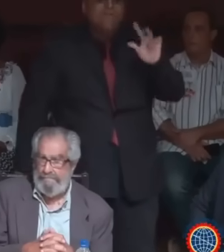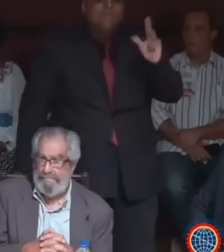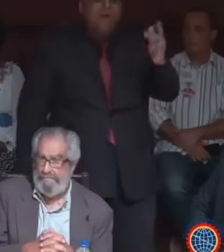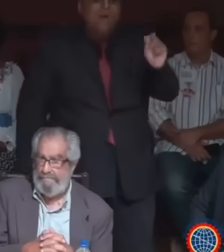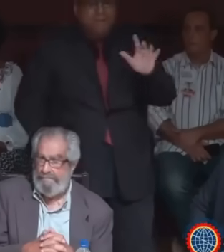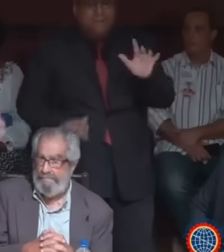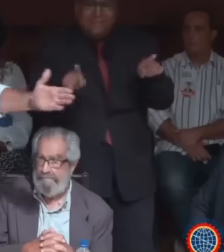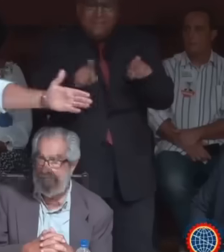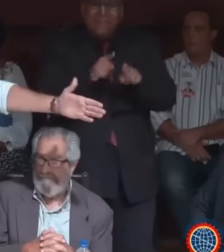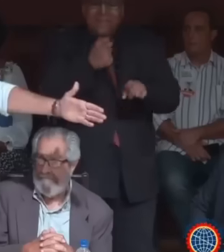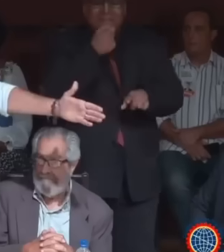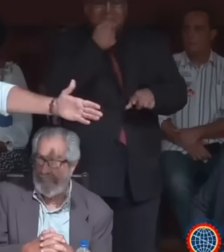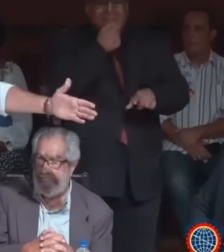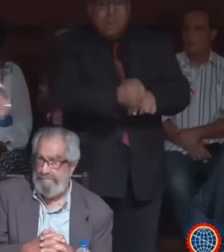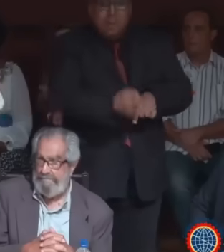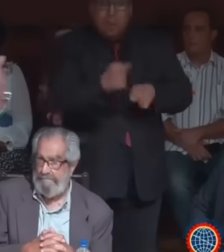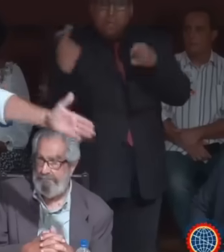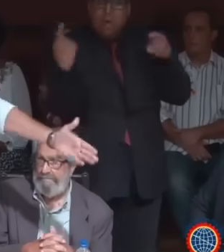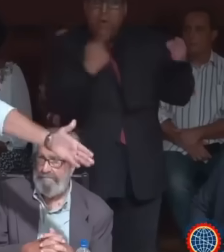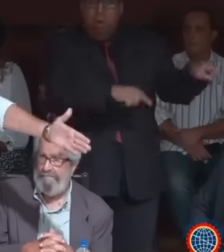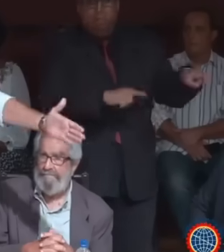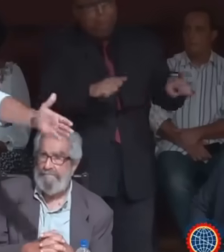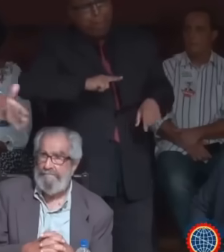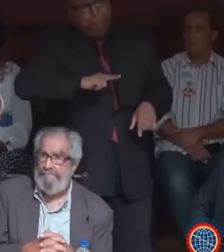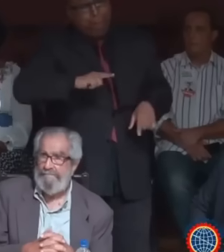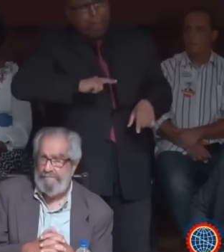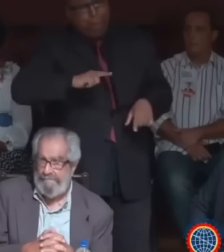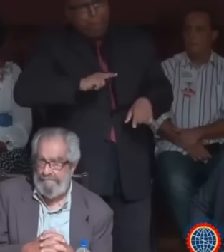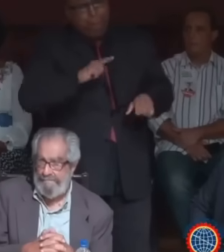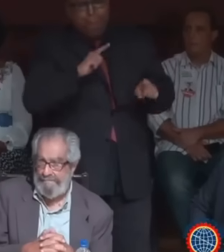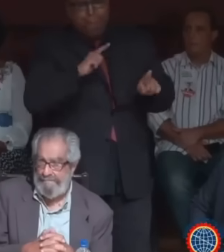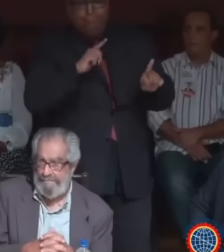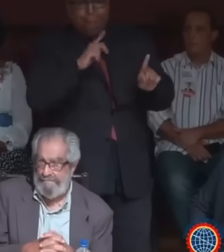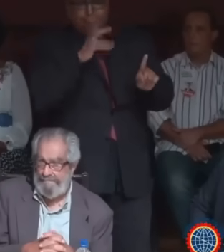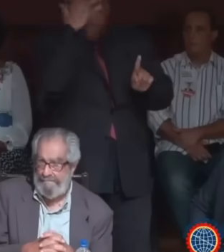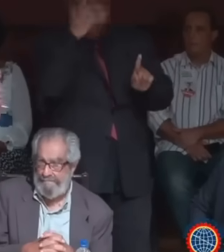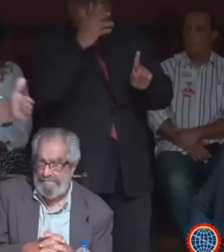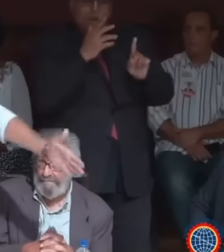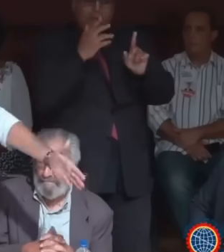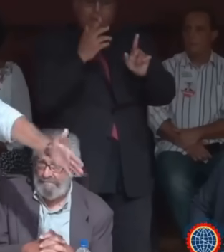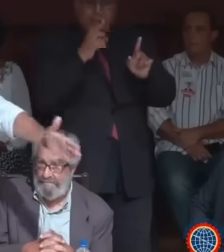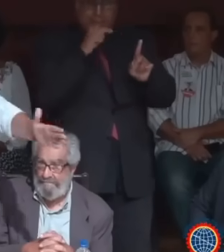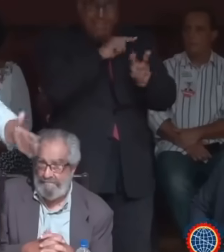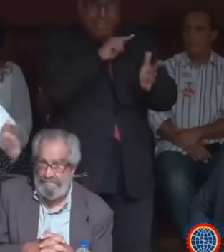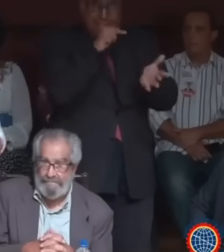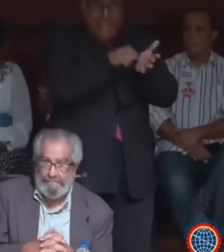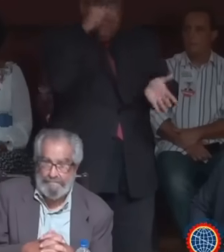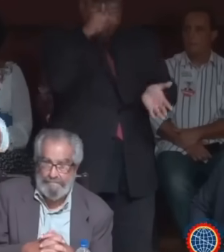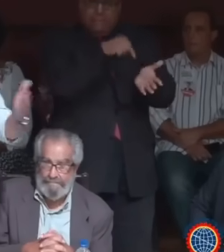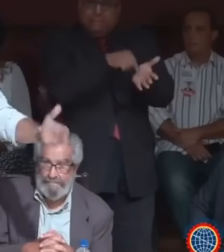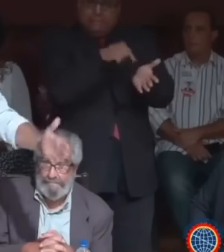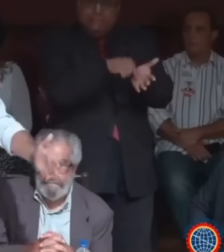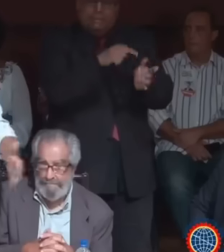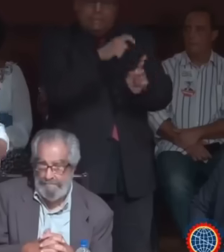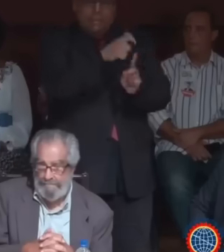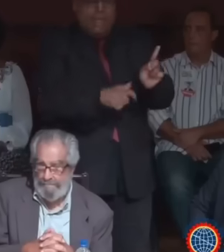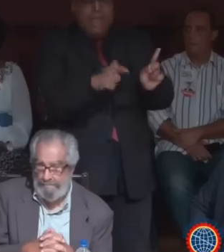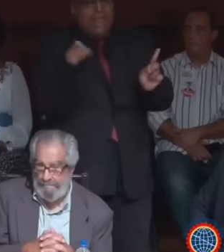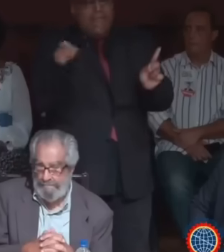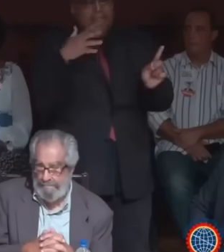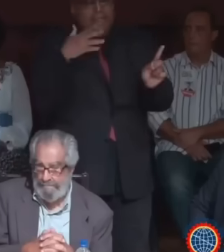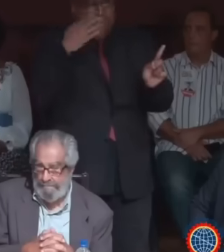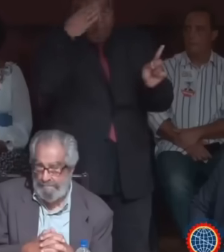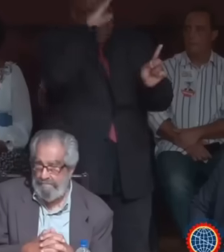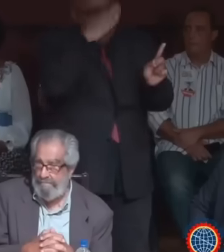reportagem, aliás, a repórter está sendo ameaçada, evidentemente, né? Porque o meu adversário não convive bem com o jornalismo